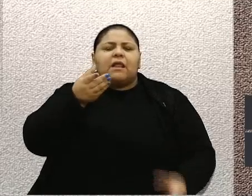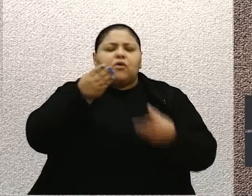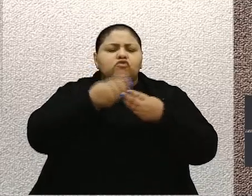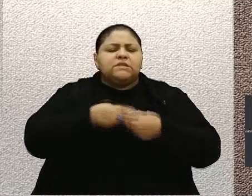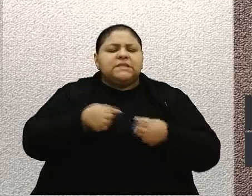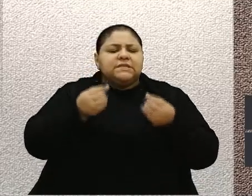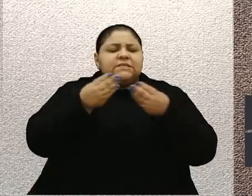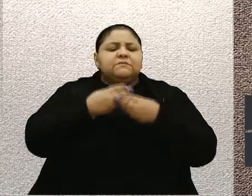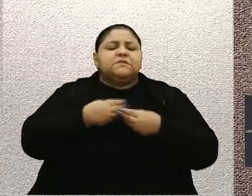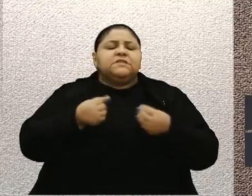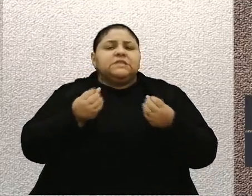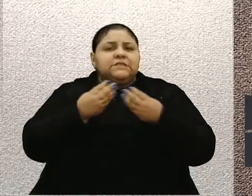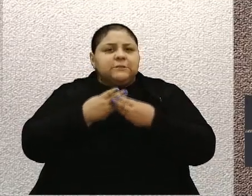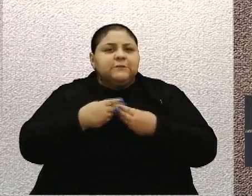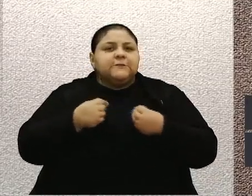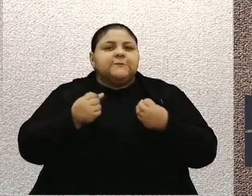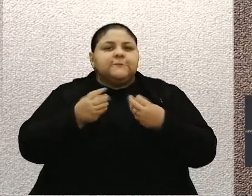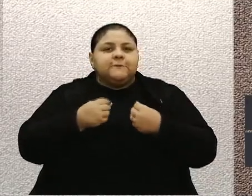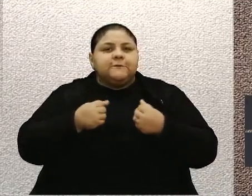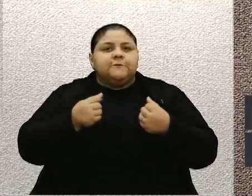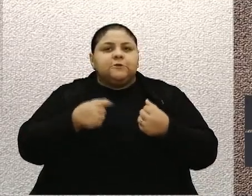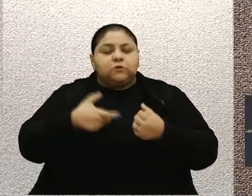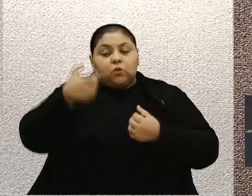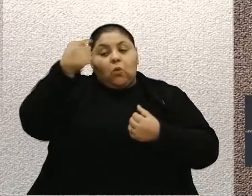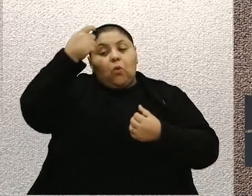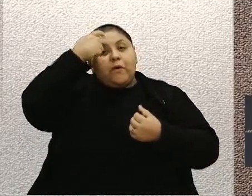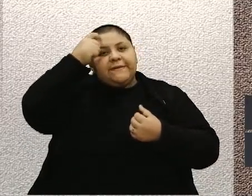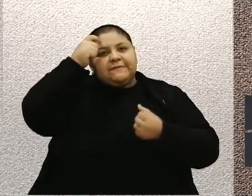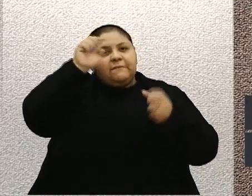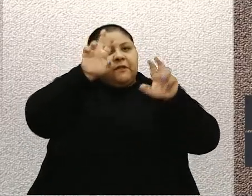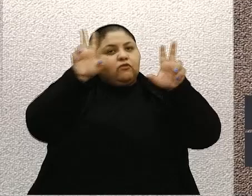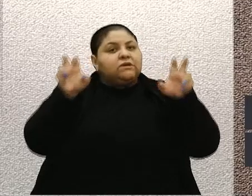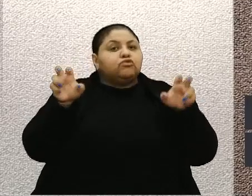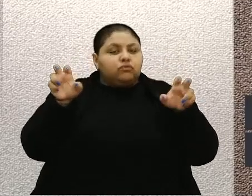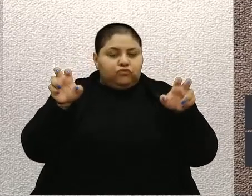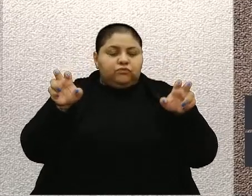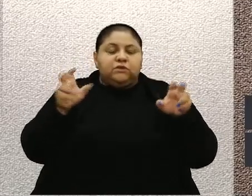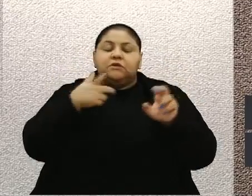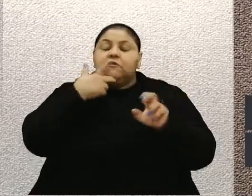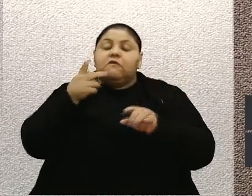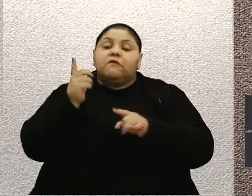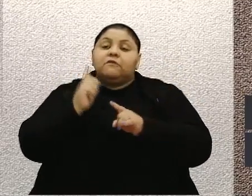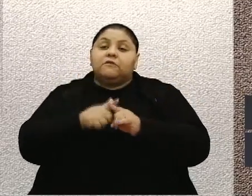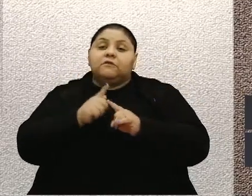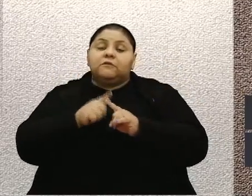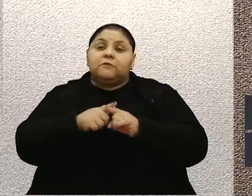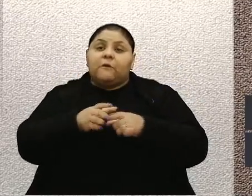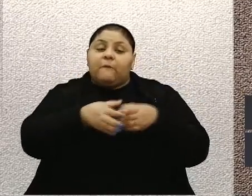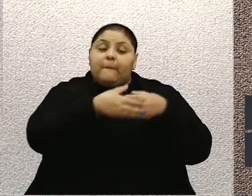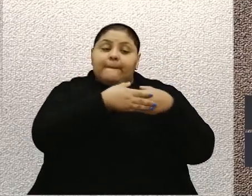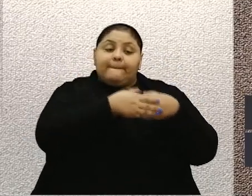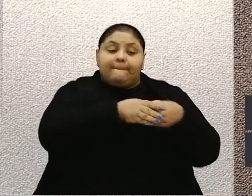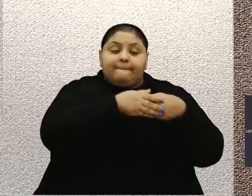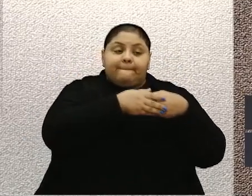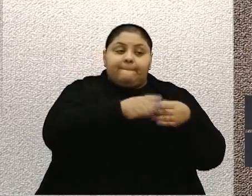sensibilidade, fala com conhecimento de causa, fala porque vivencia a comunidade no dia a